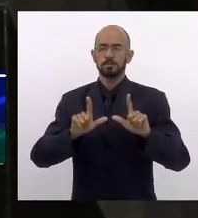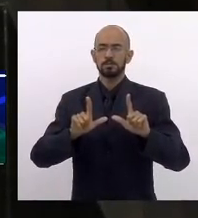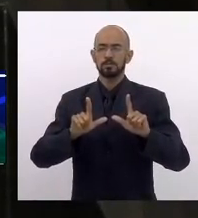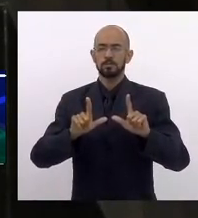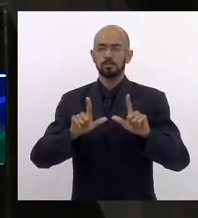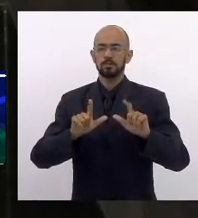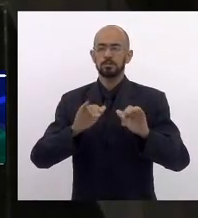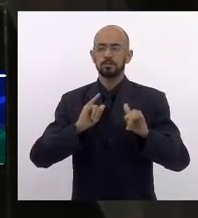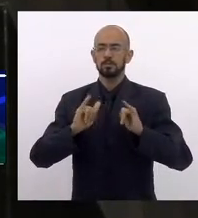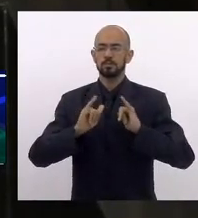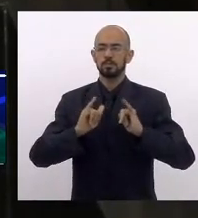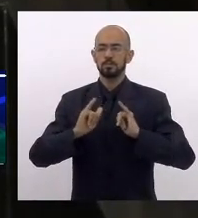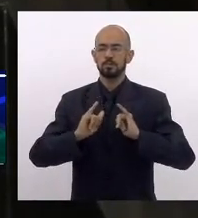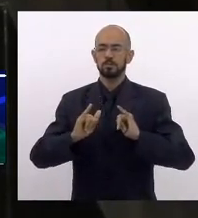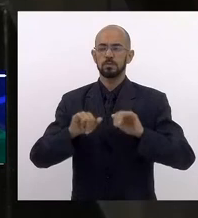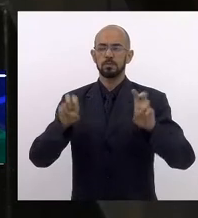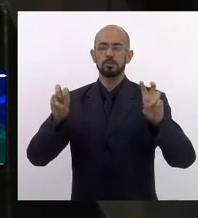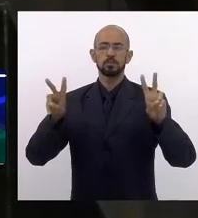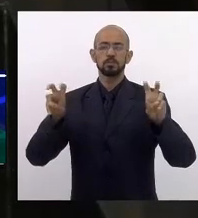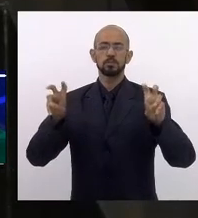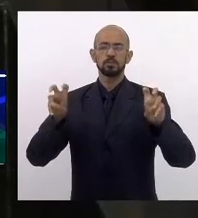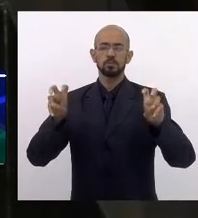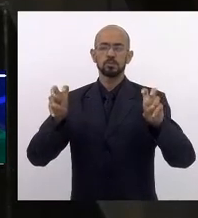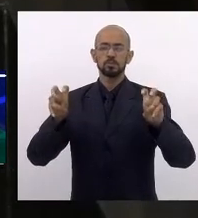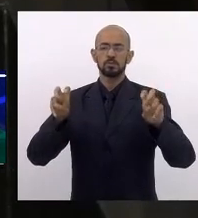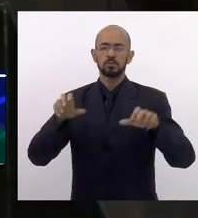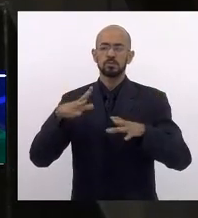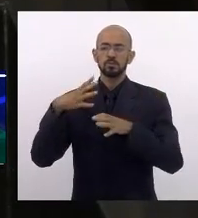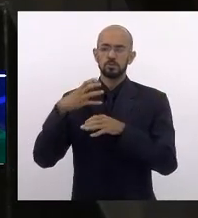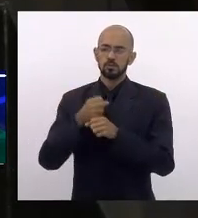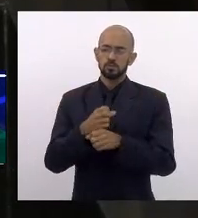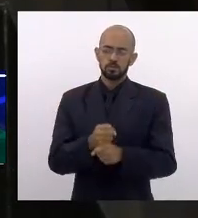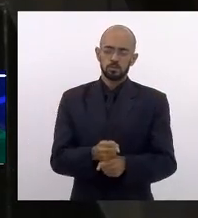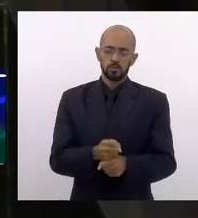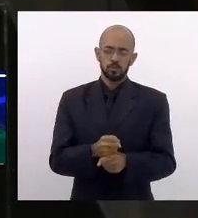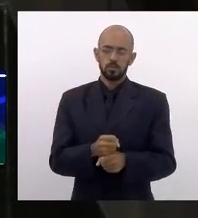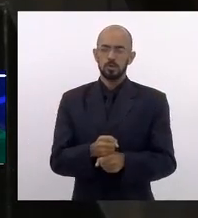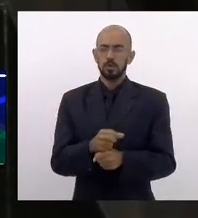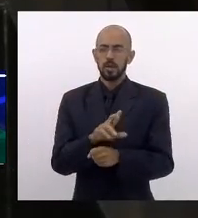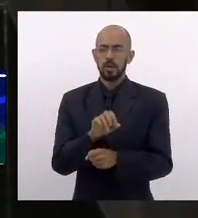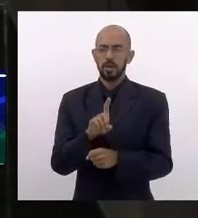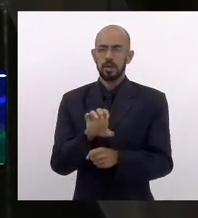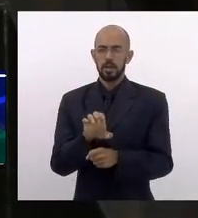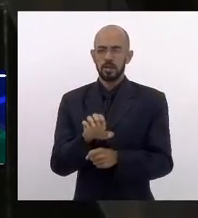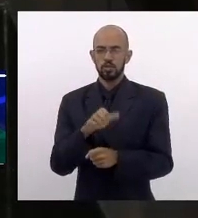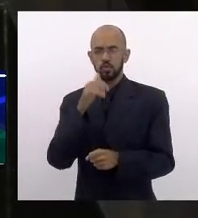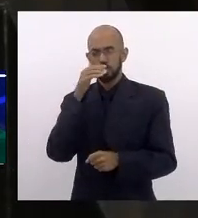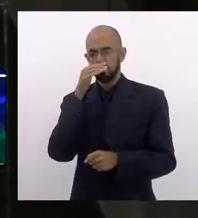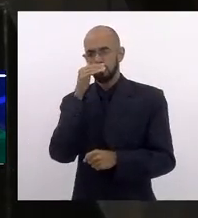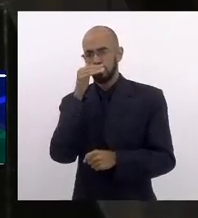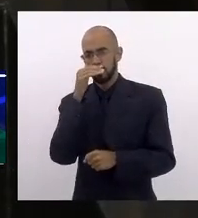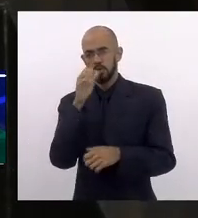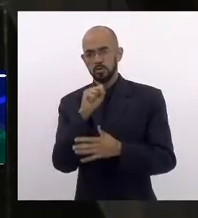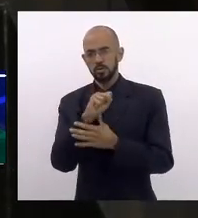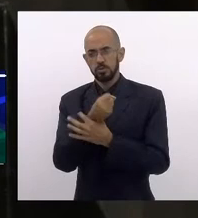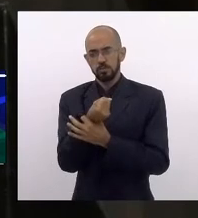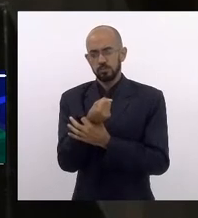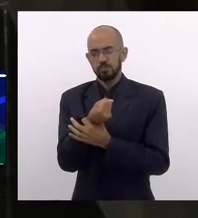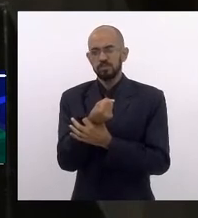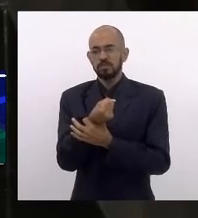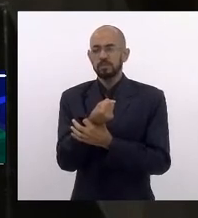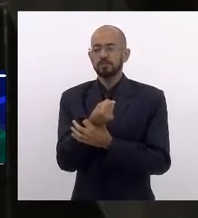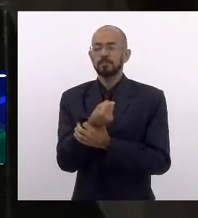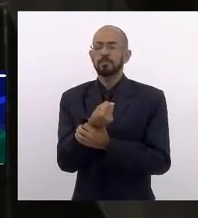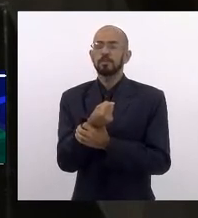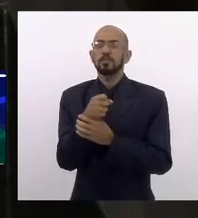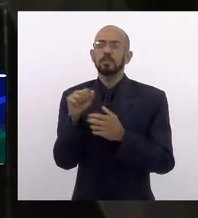dados referentes ao levantamento feito pela rede de observatórios de segurança, né, que